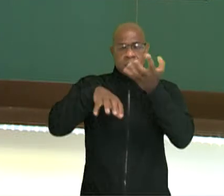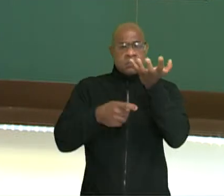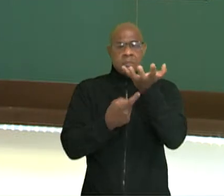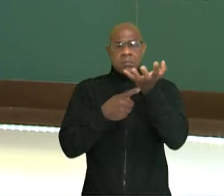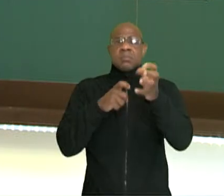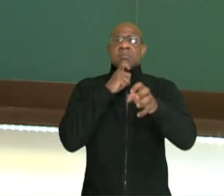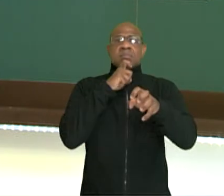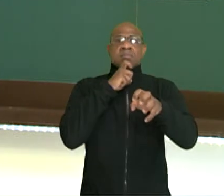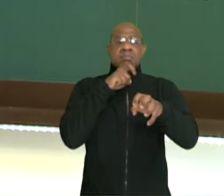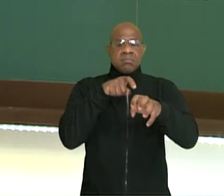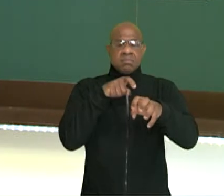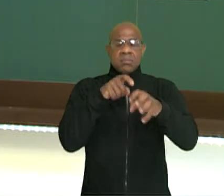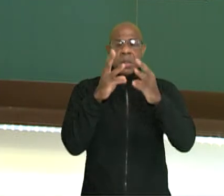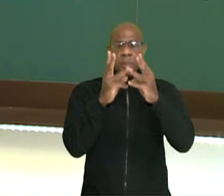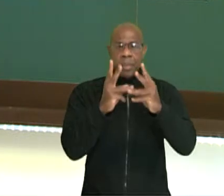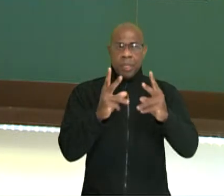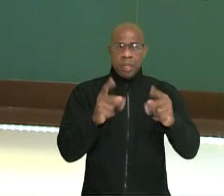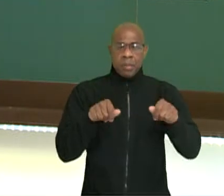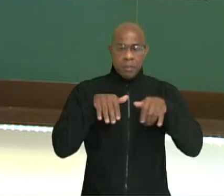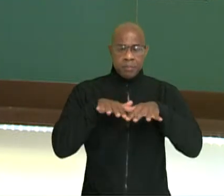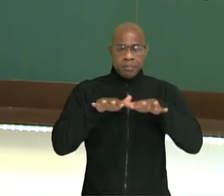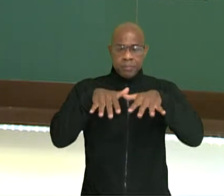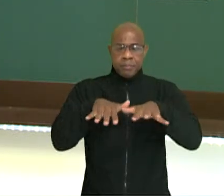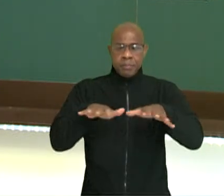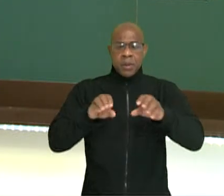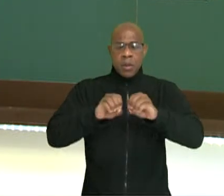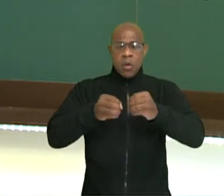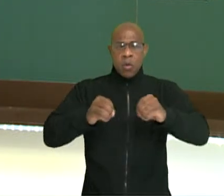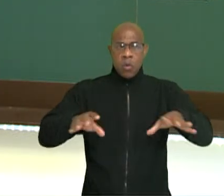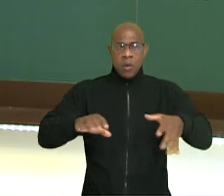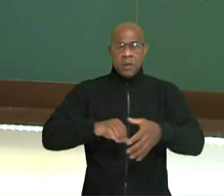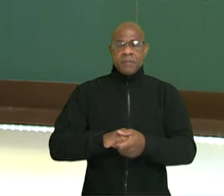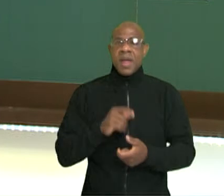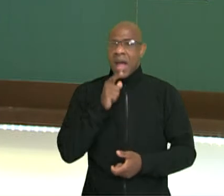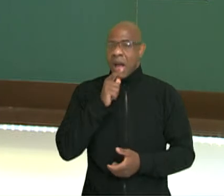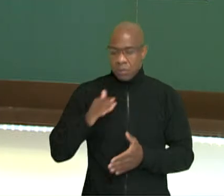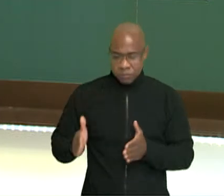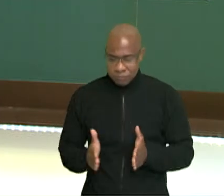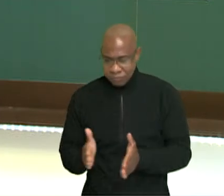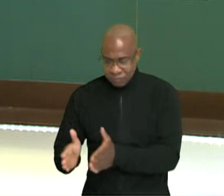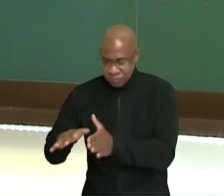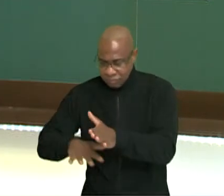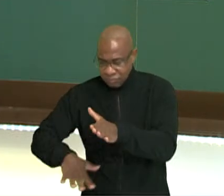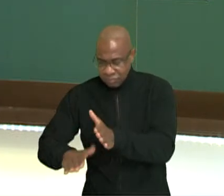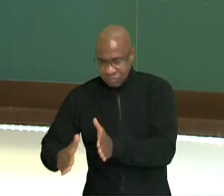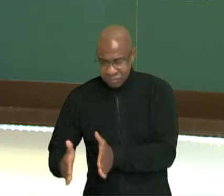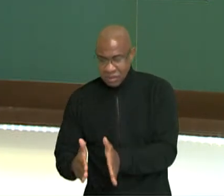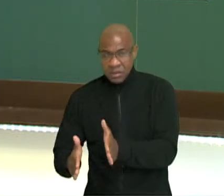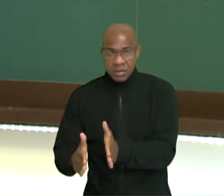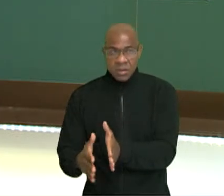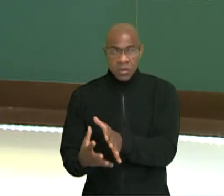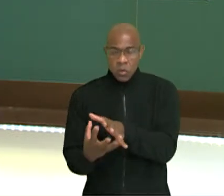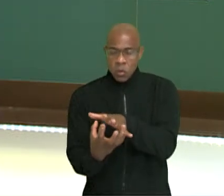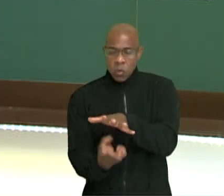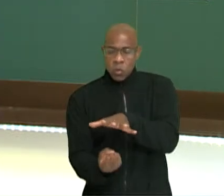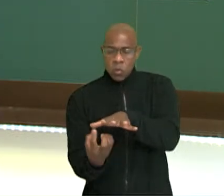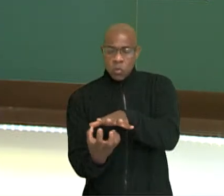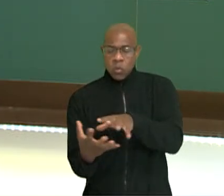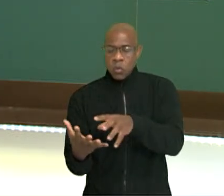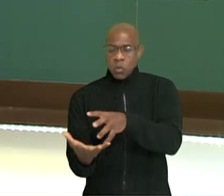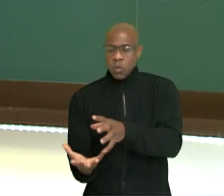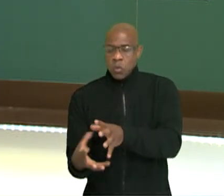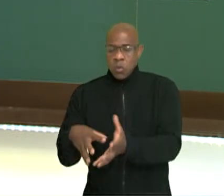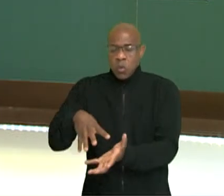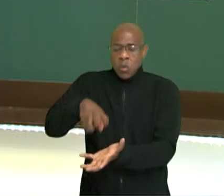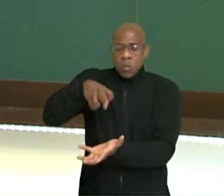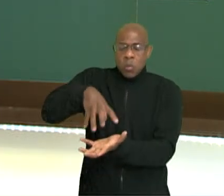congelada, agora ela está fluindo aqui para o oceano. A água que estava no lençol freático foi, né, sugada e veio para cima e está